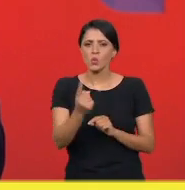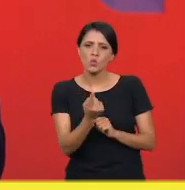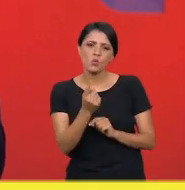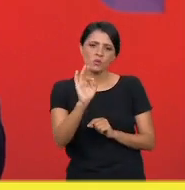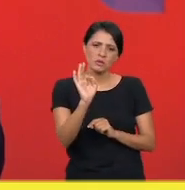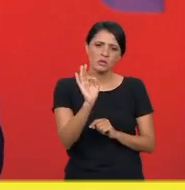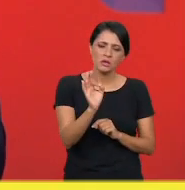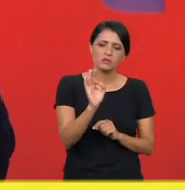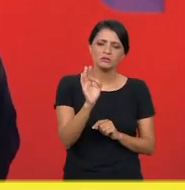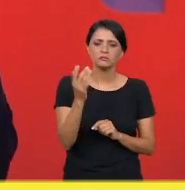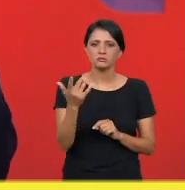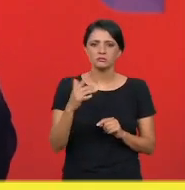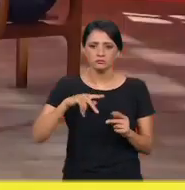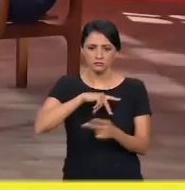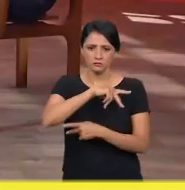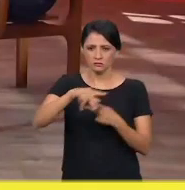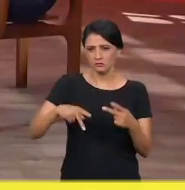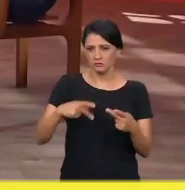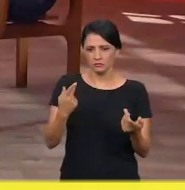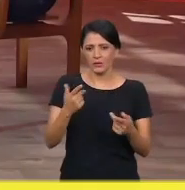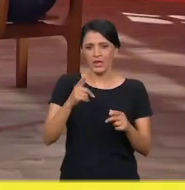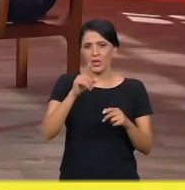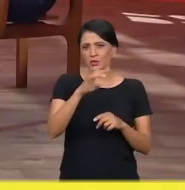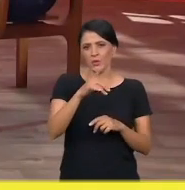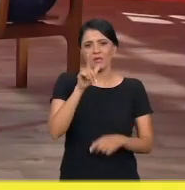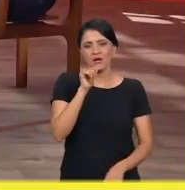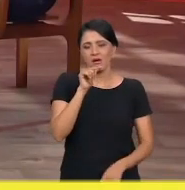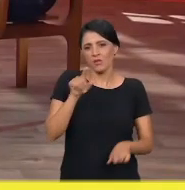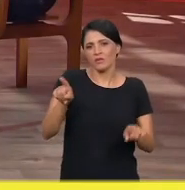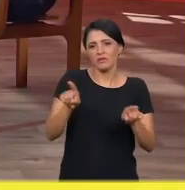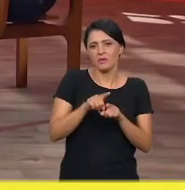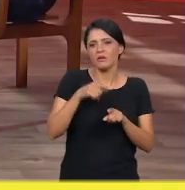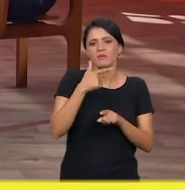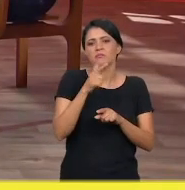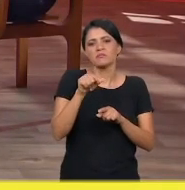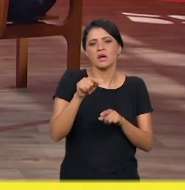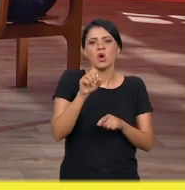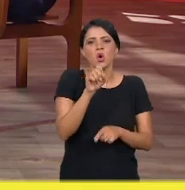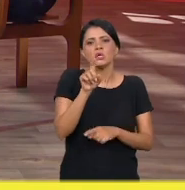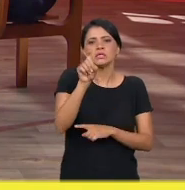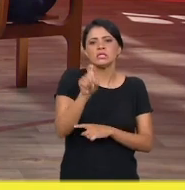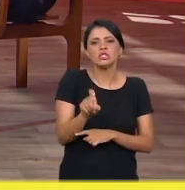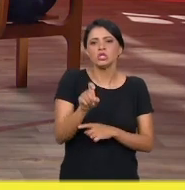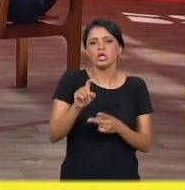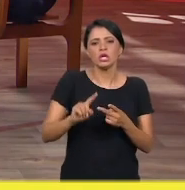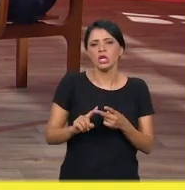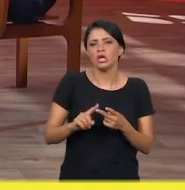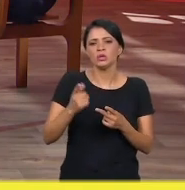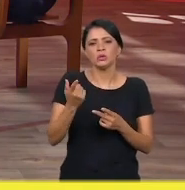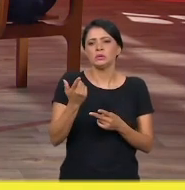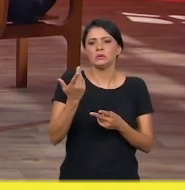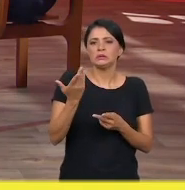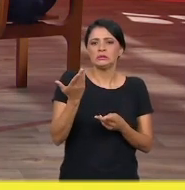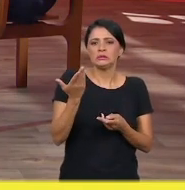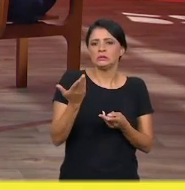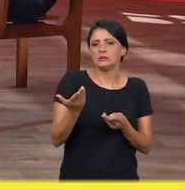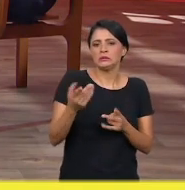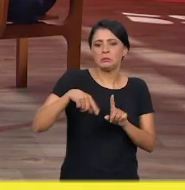isso? Nesse universo conhecido. Não só pela água, mas o que mais? É oxigênio, temperatura, pressão,